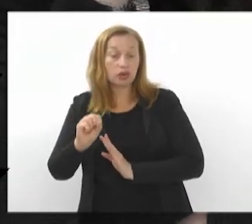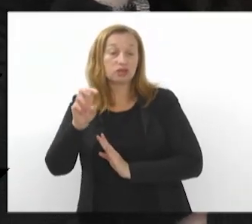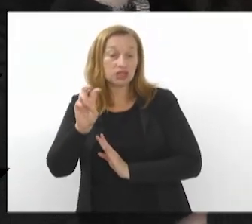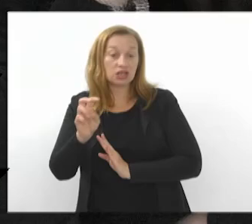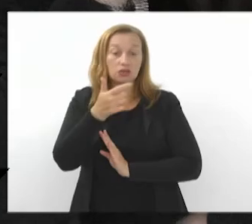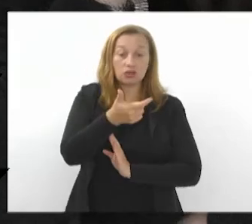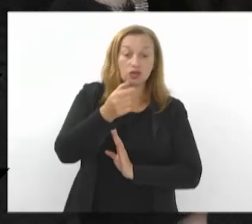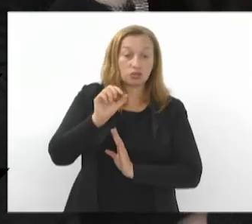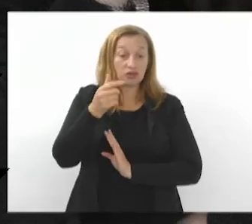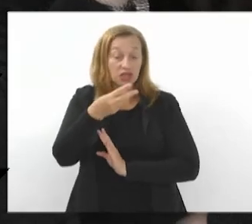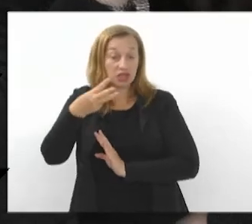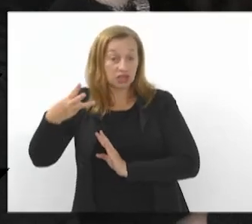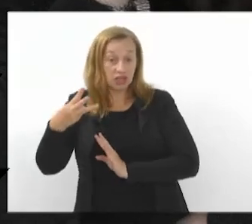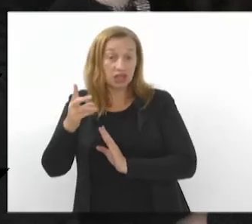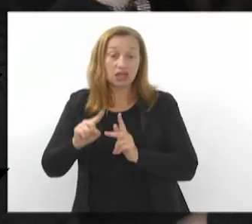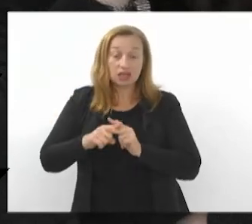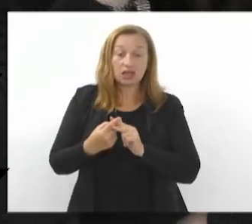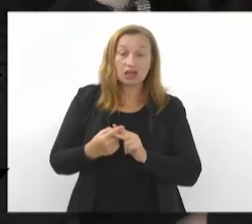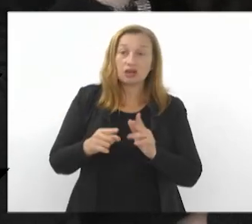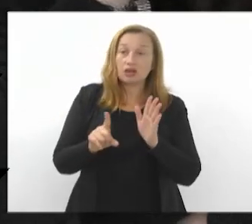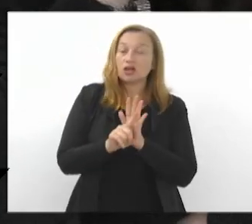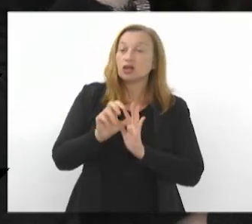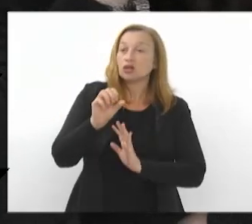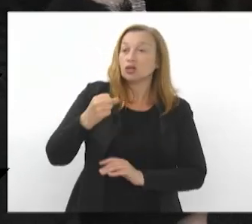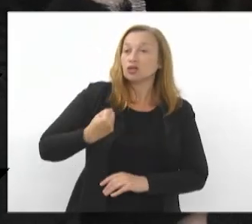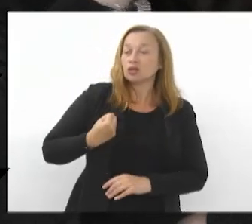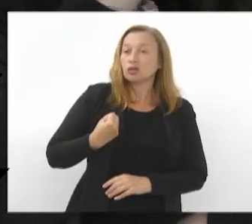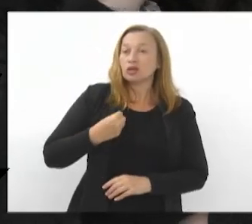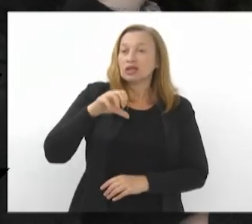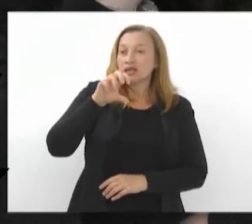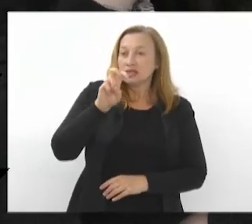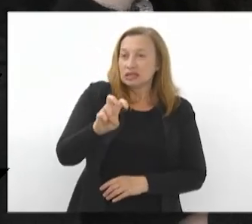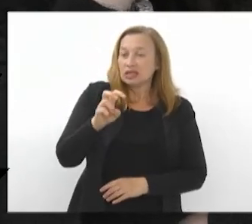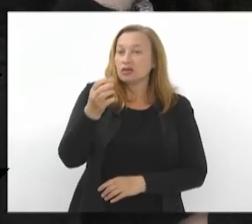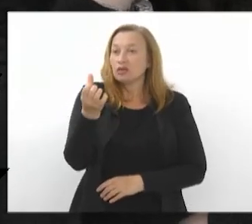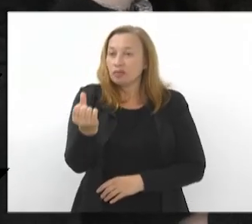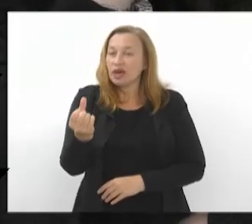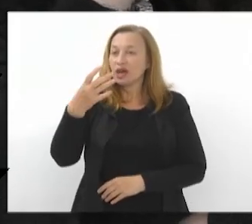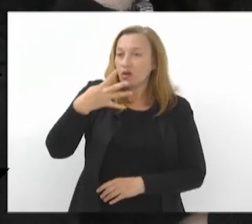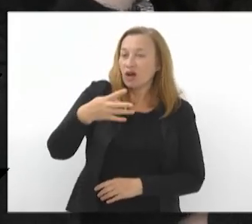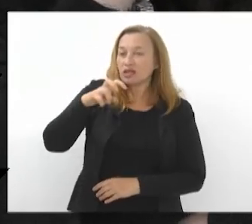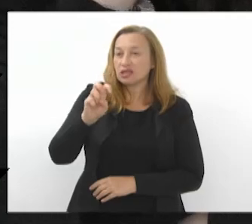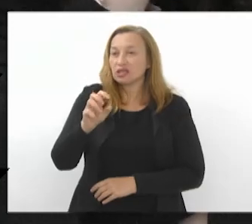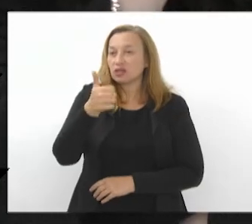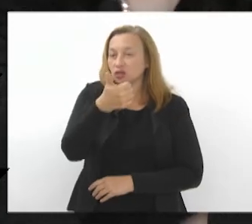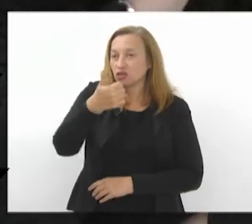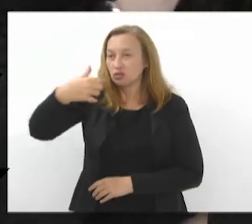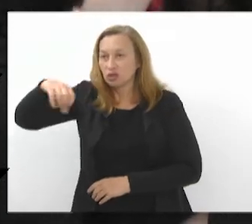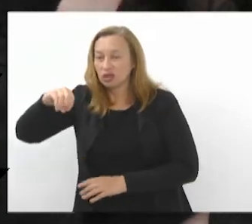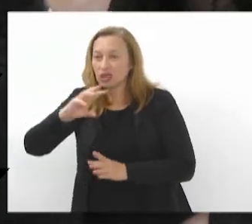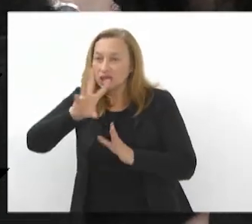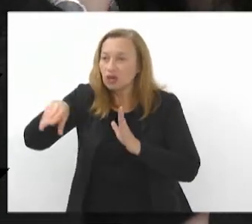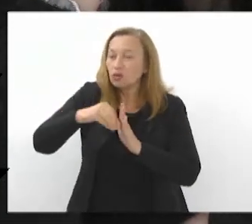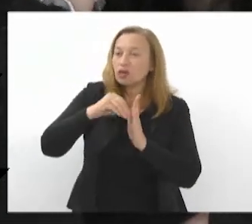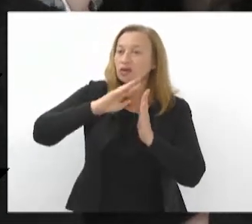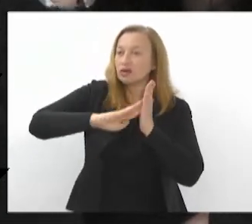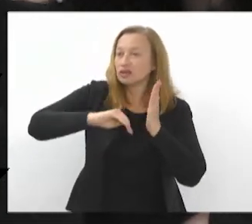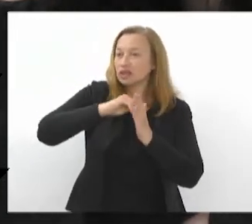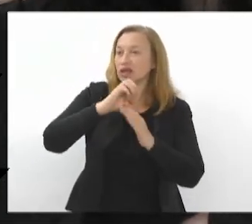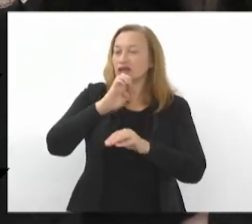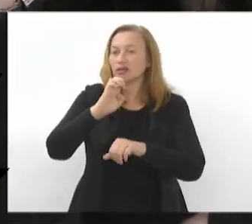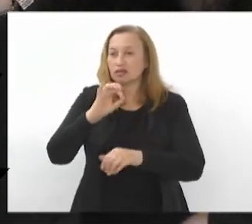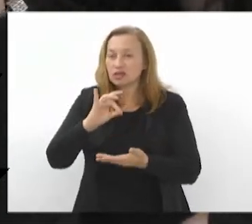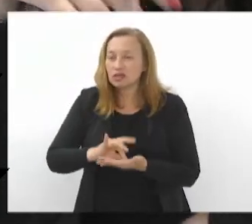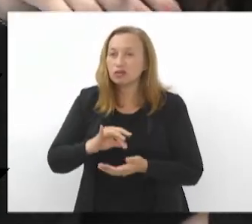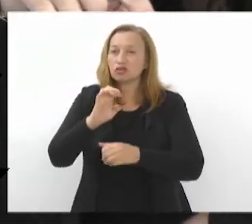2023, que altera o anexo da lei número 5645 de 2010 para incluir no calendário oficial do Estado